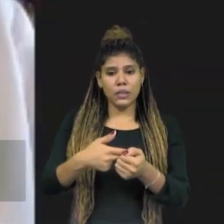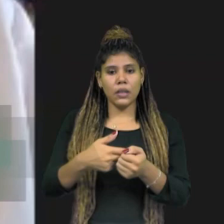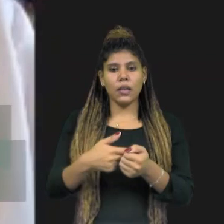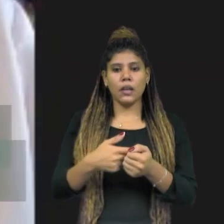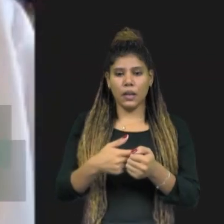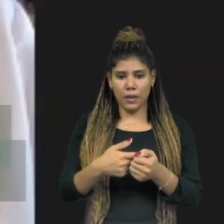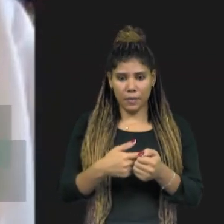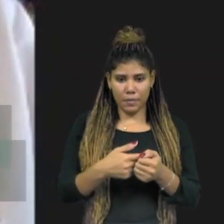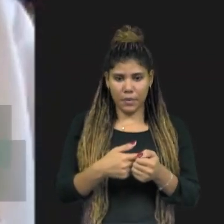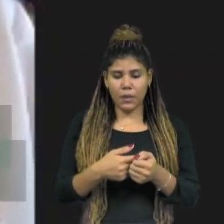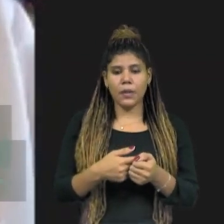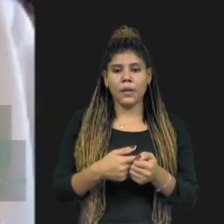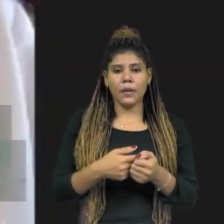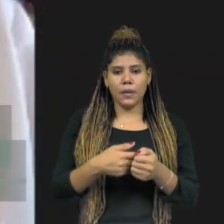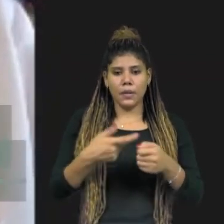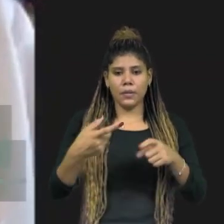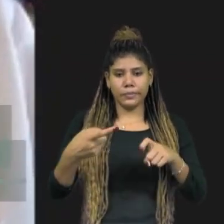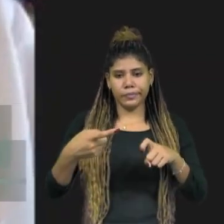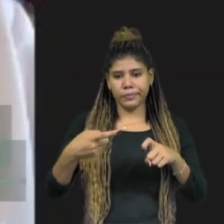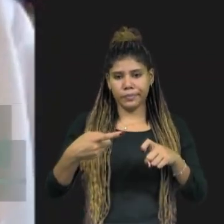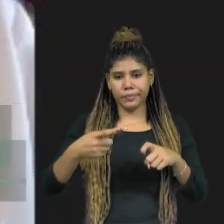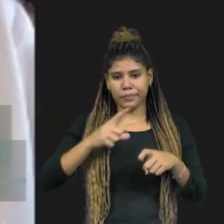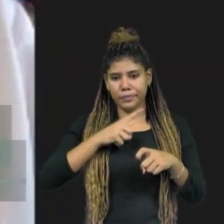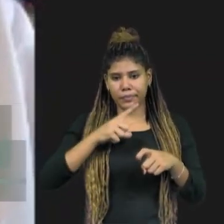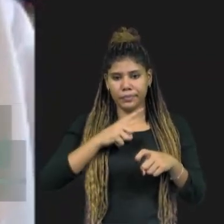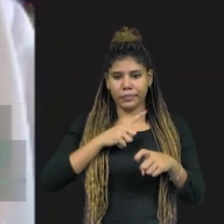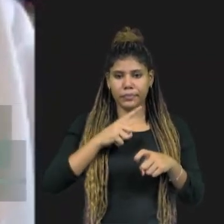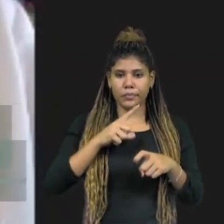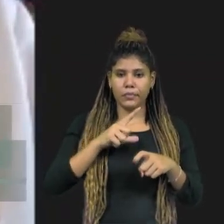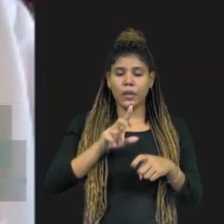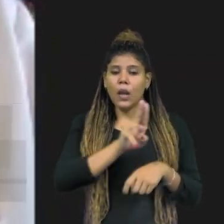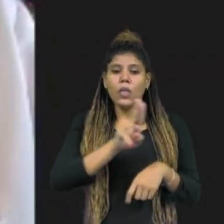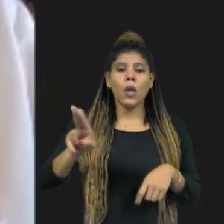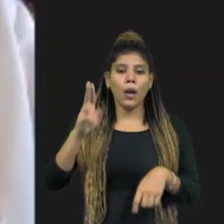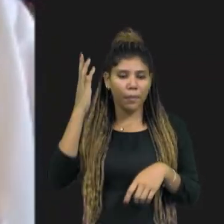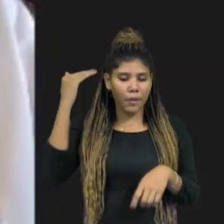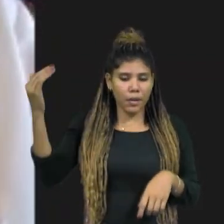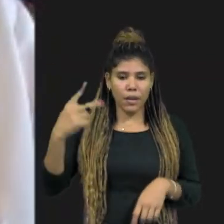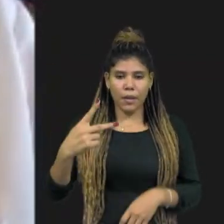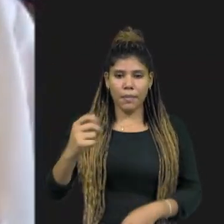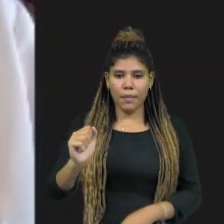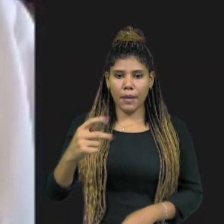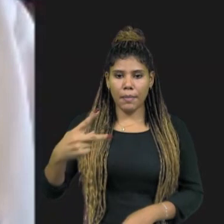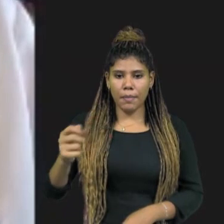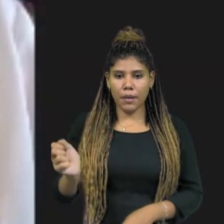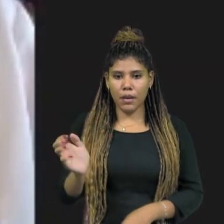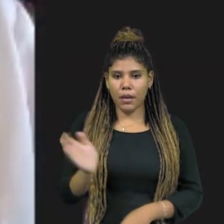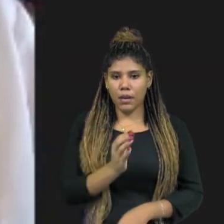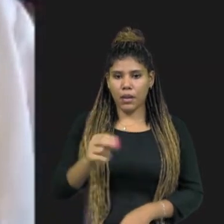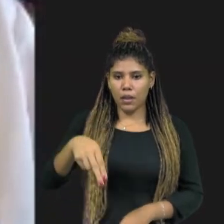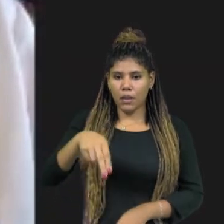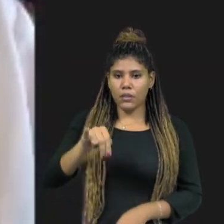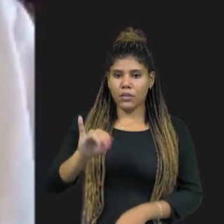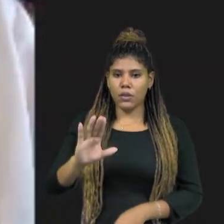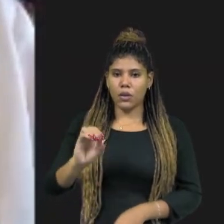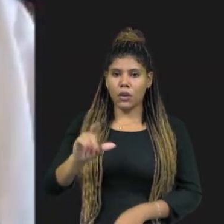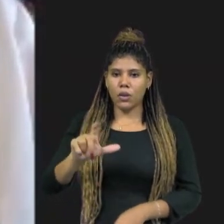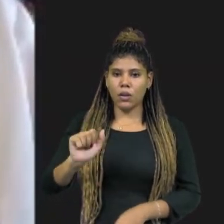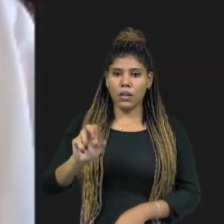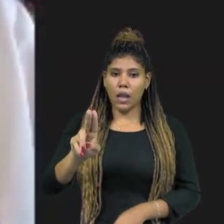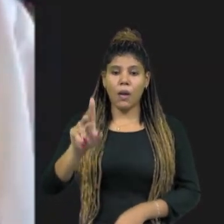esse é o termo médico. Os pacientes conhecem o exame como Papanicolau, que é um exame simples,